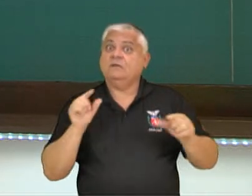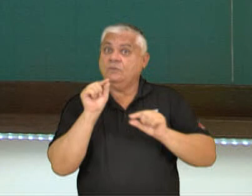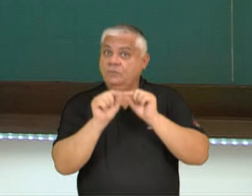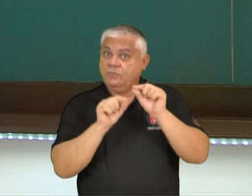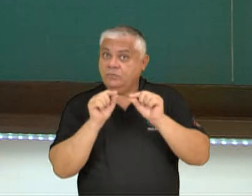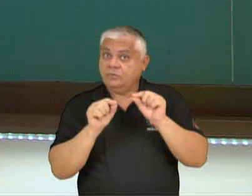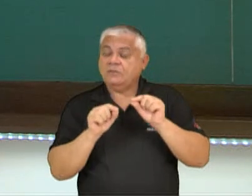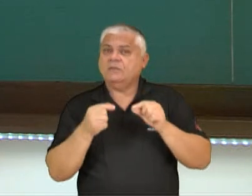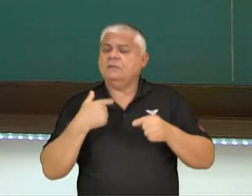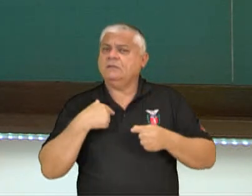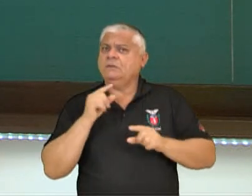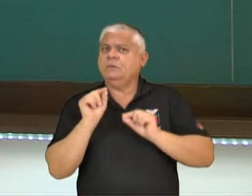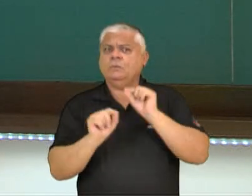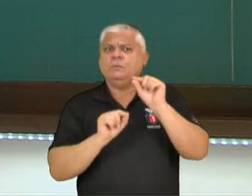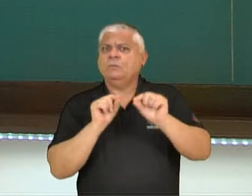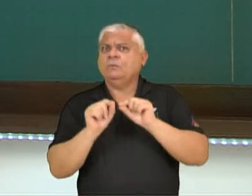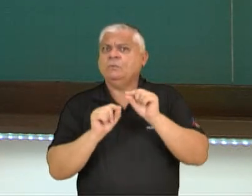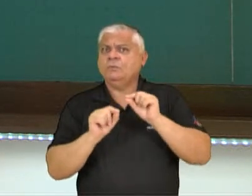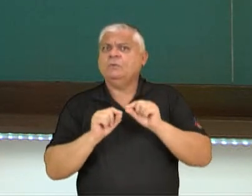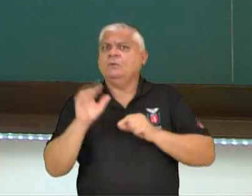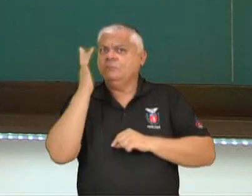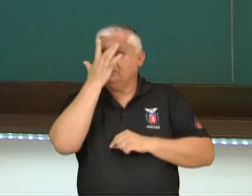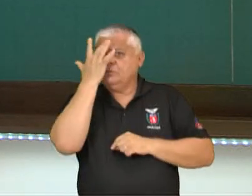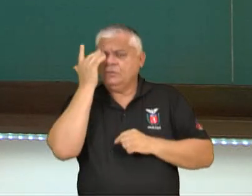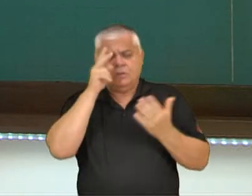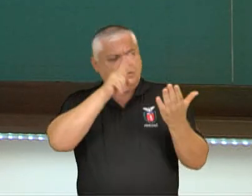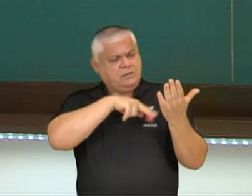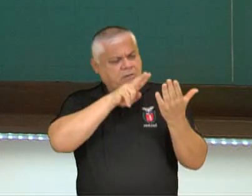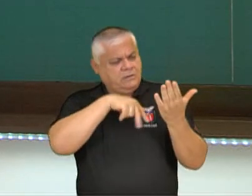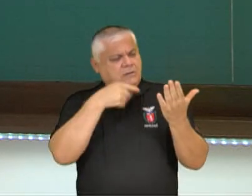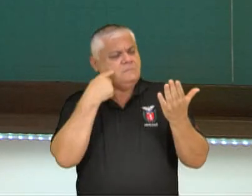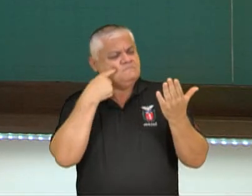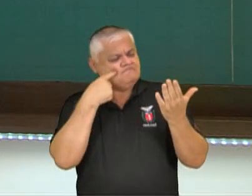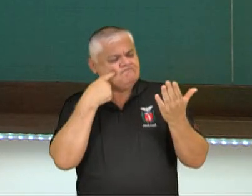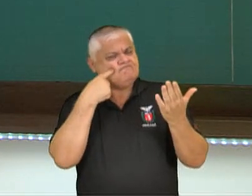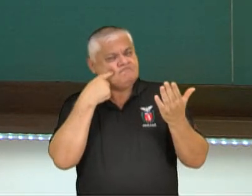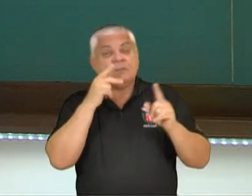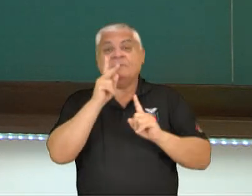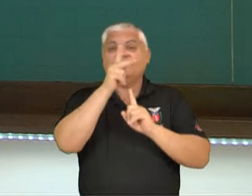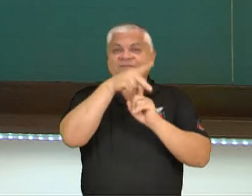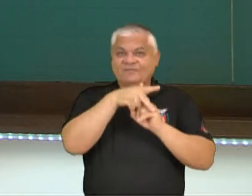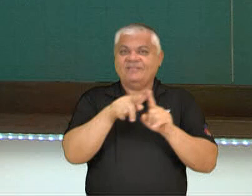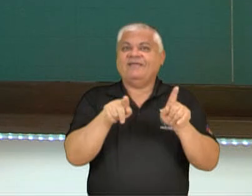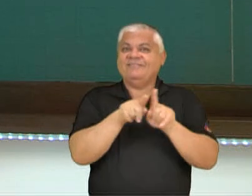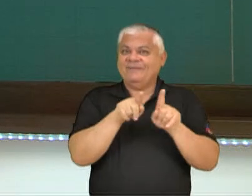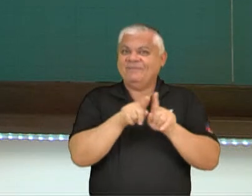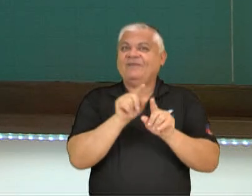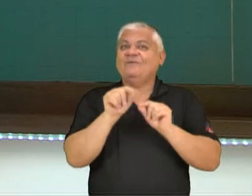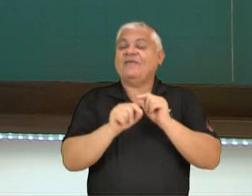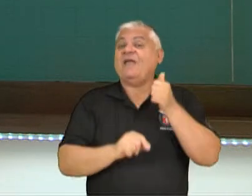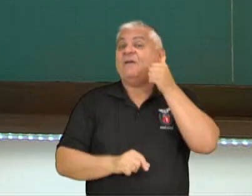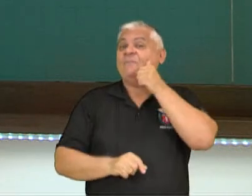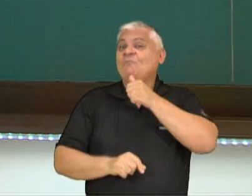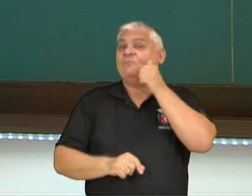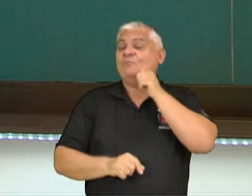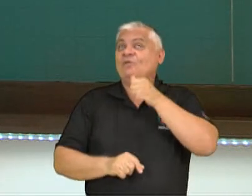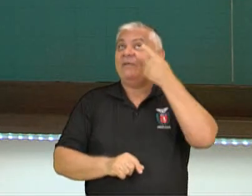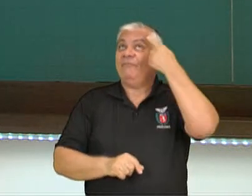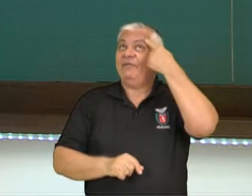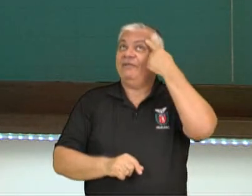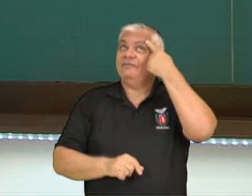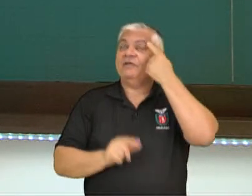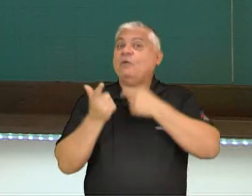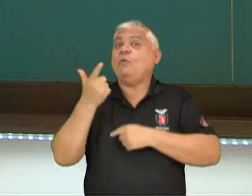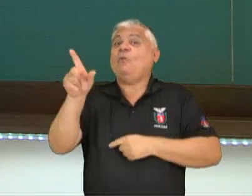ruptura de expectativa por parte do leitor, né, e também por parte do personagem. Né? No caso, a mulher talvez esperasse uma